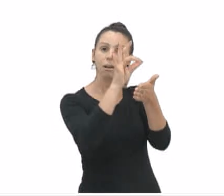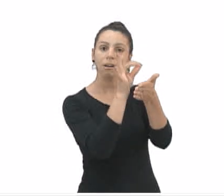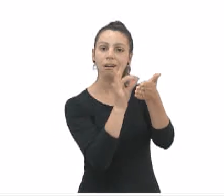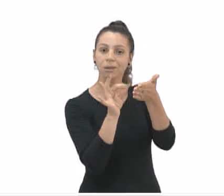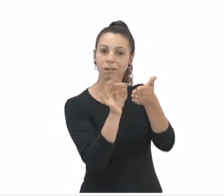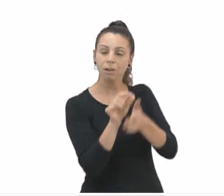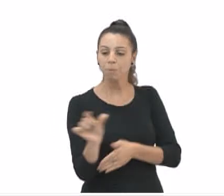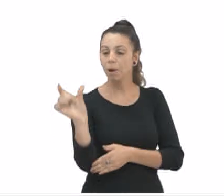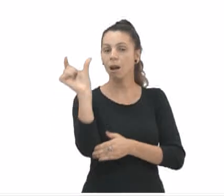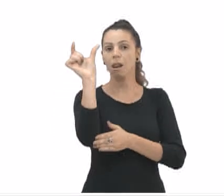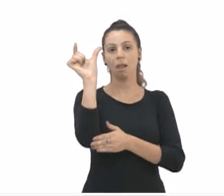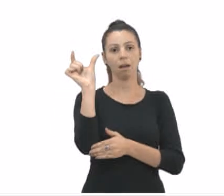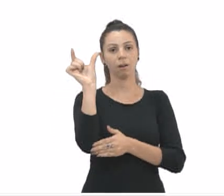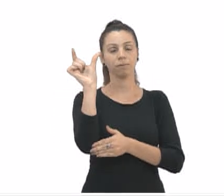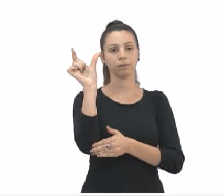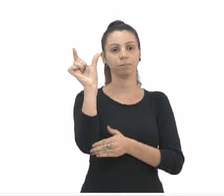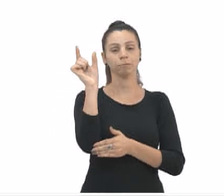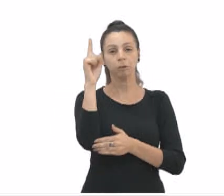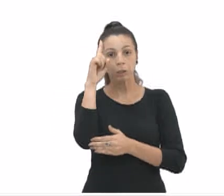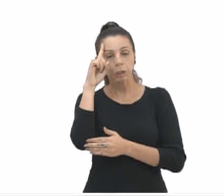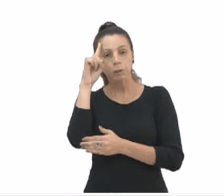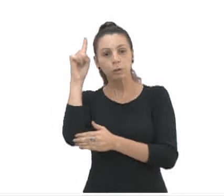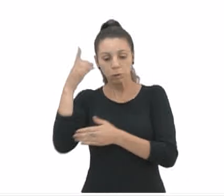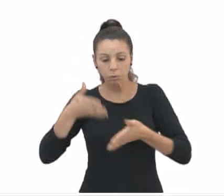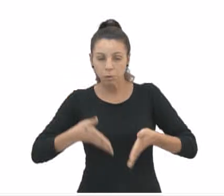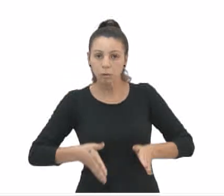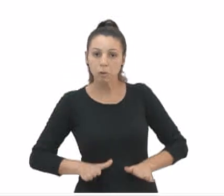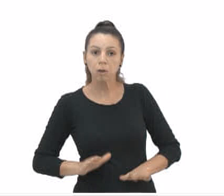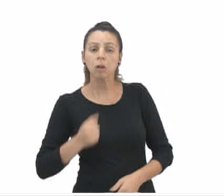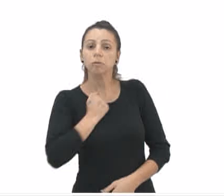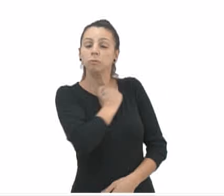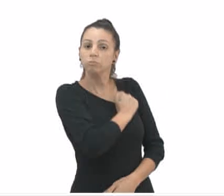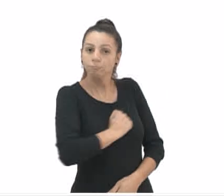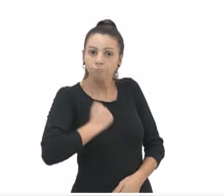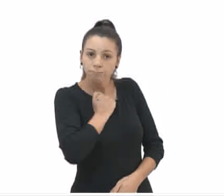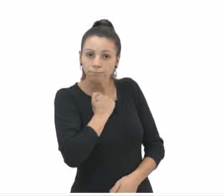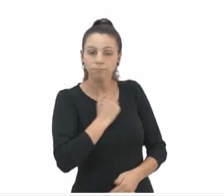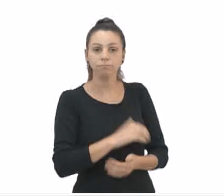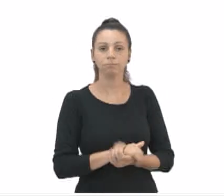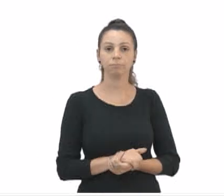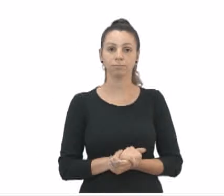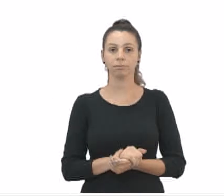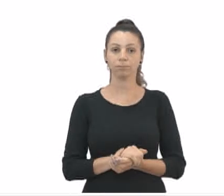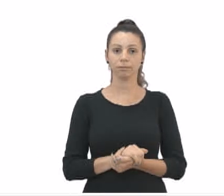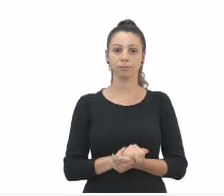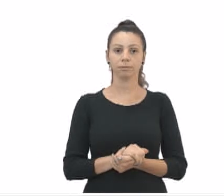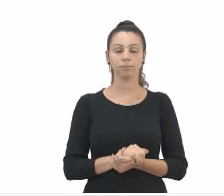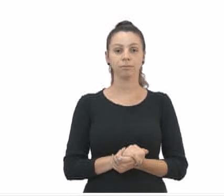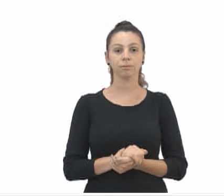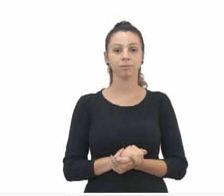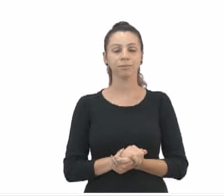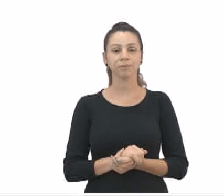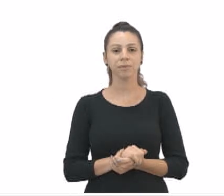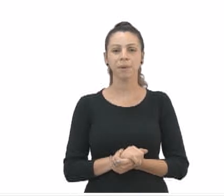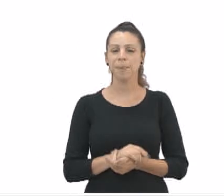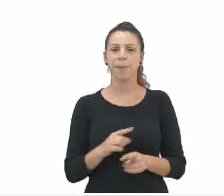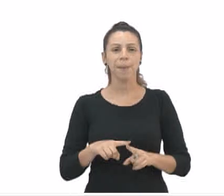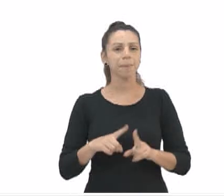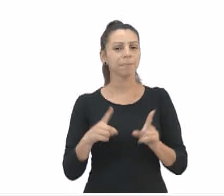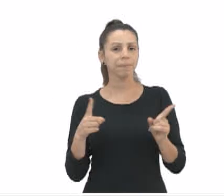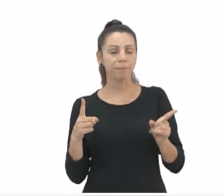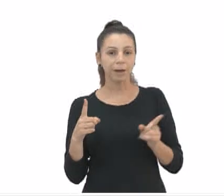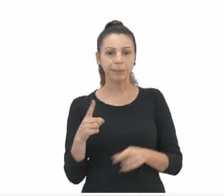como data natalícia e saudade. Mas que talento tinha